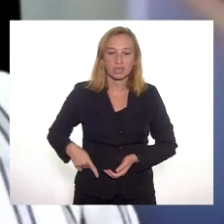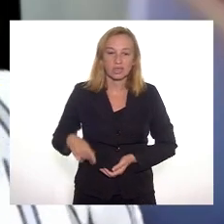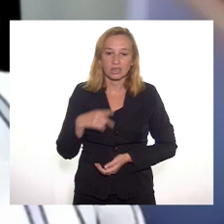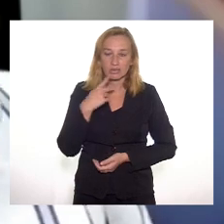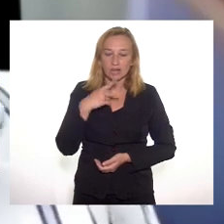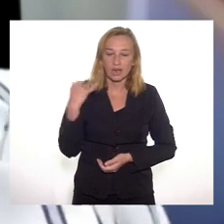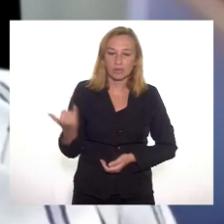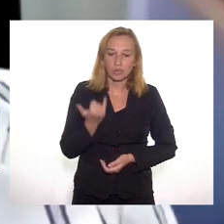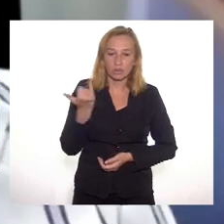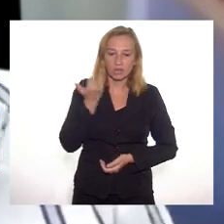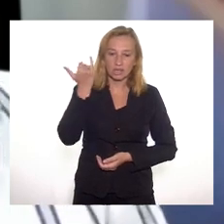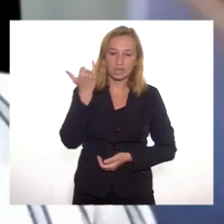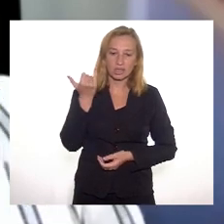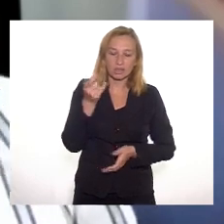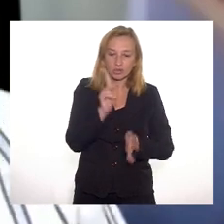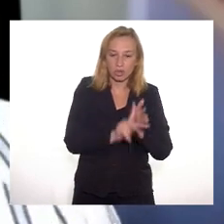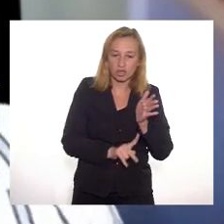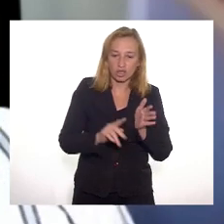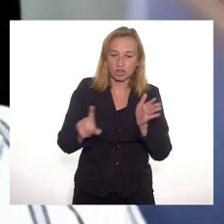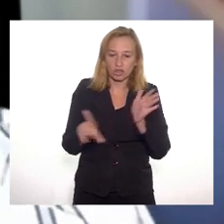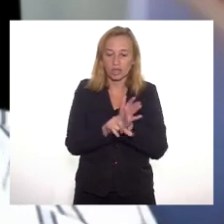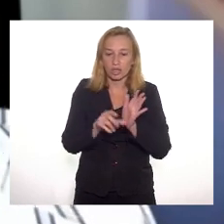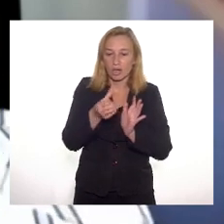a importância desse projeto de lei, que é o